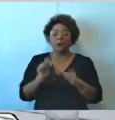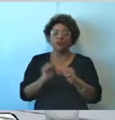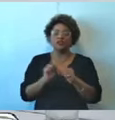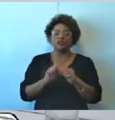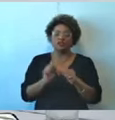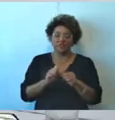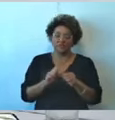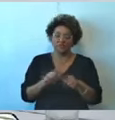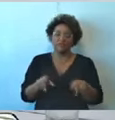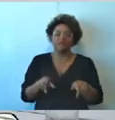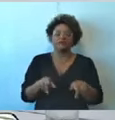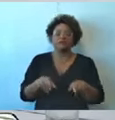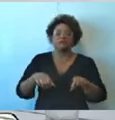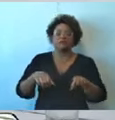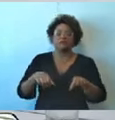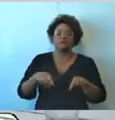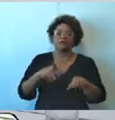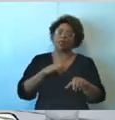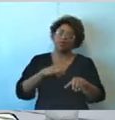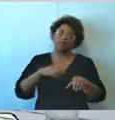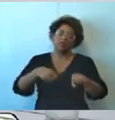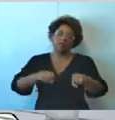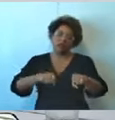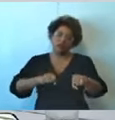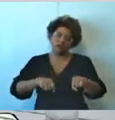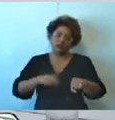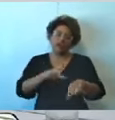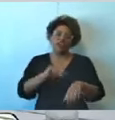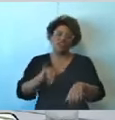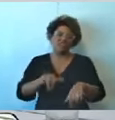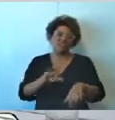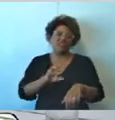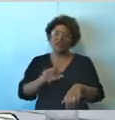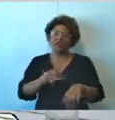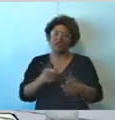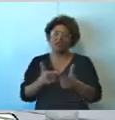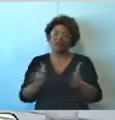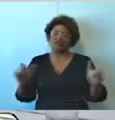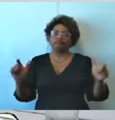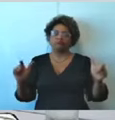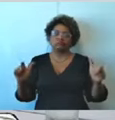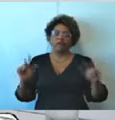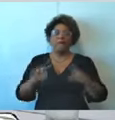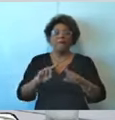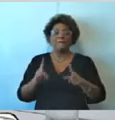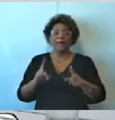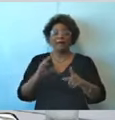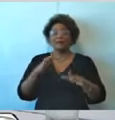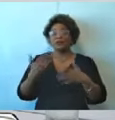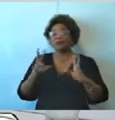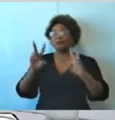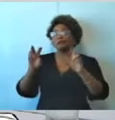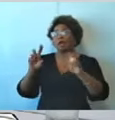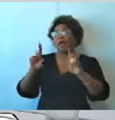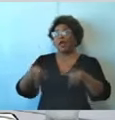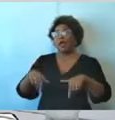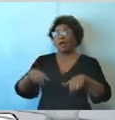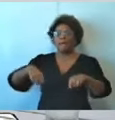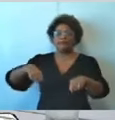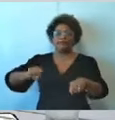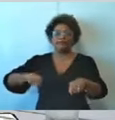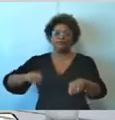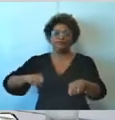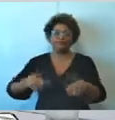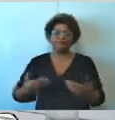assim, mas para tratar de motocicleta, que todo mundo aqui precisa de serviço de motoboy, precisa de um serviço